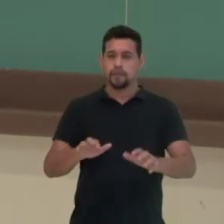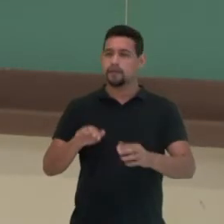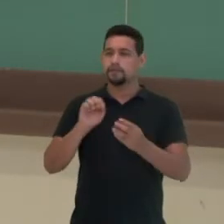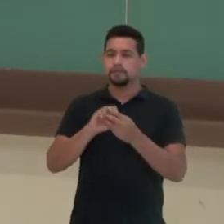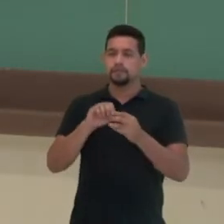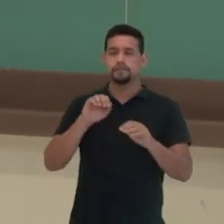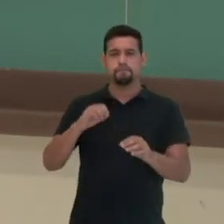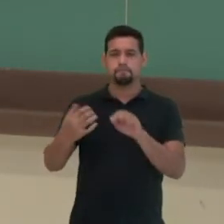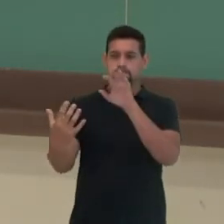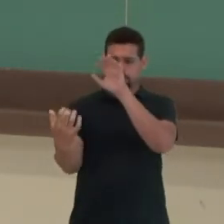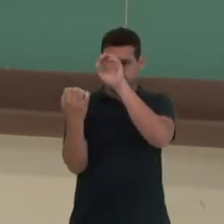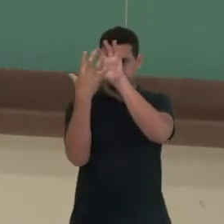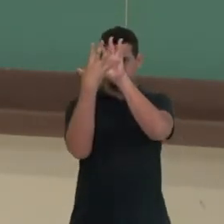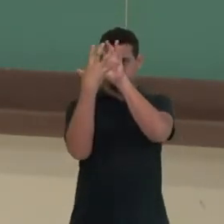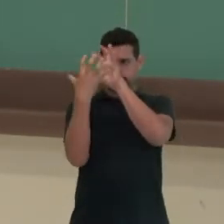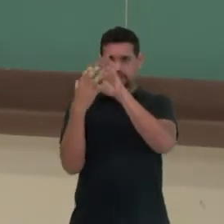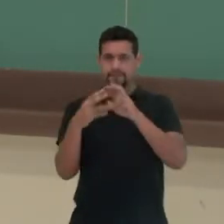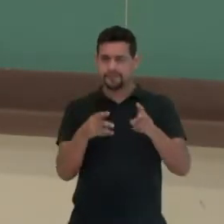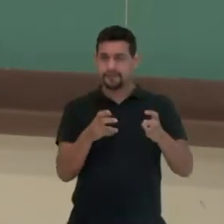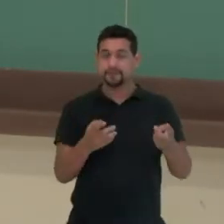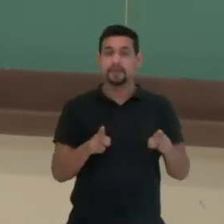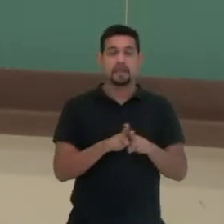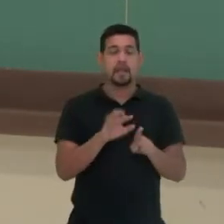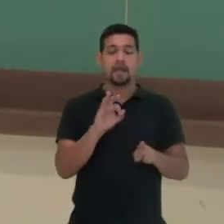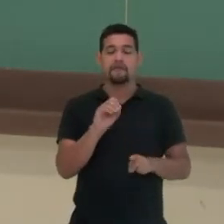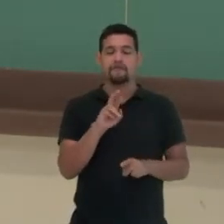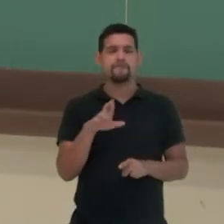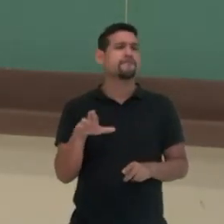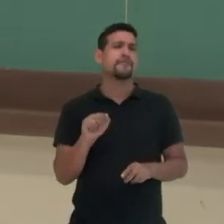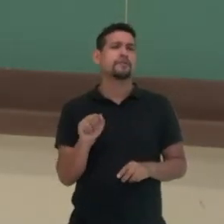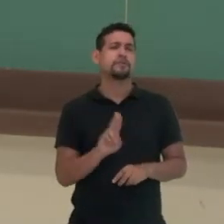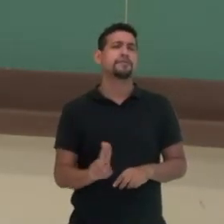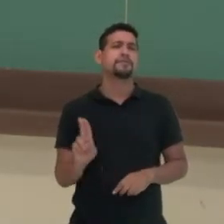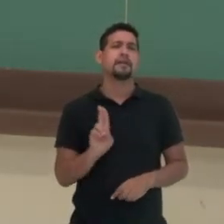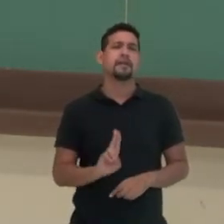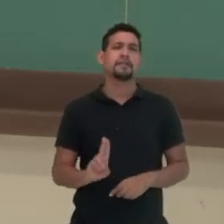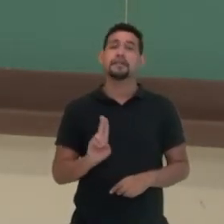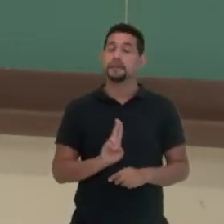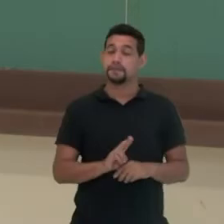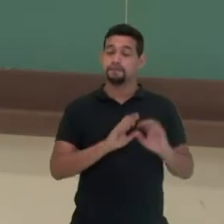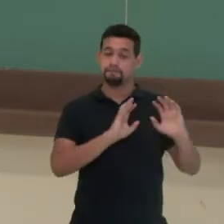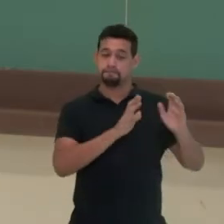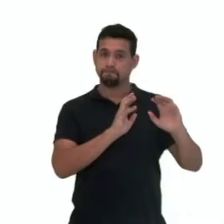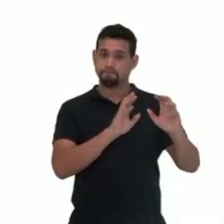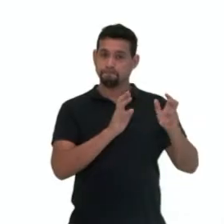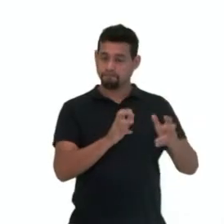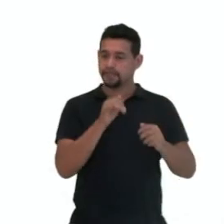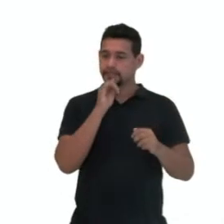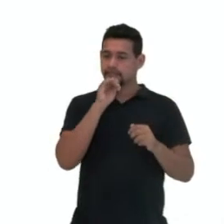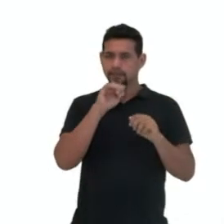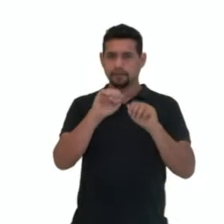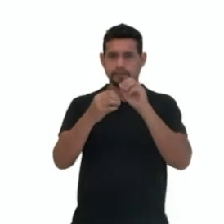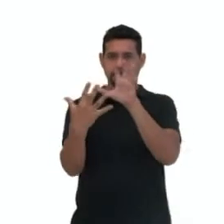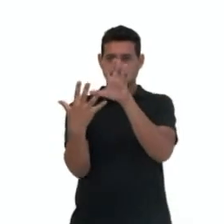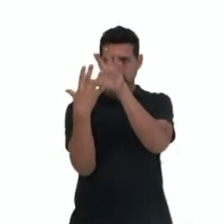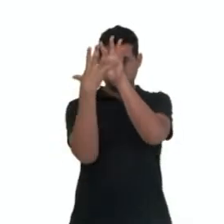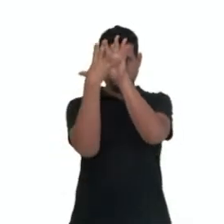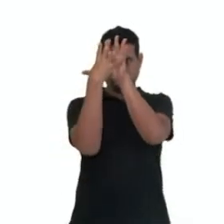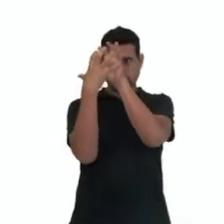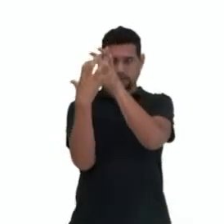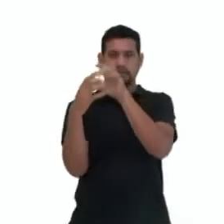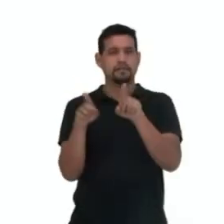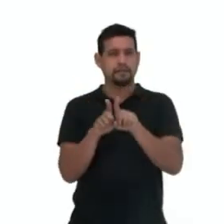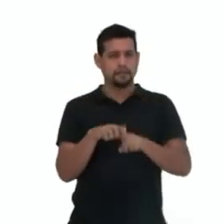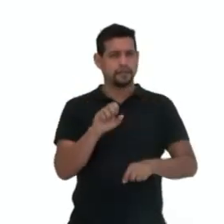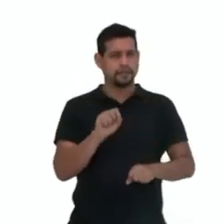rosto do jogador? A força aplicada pela bola no rosto e pelo